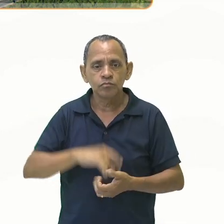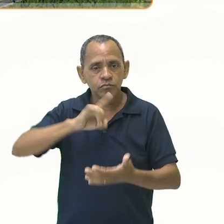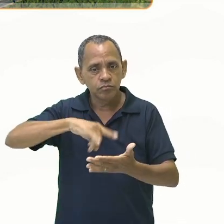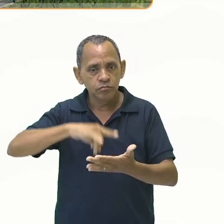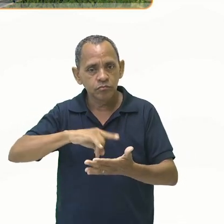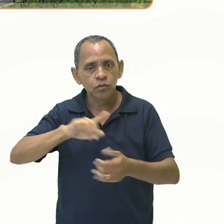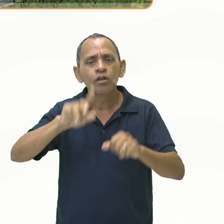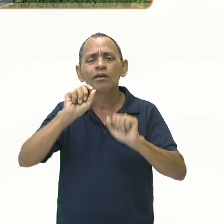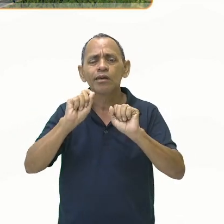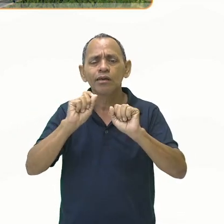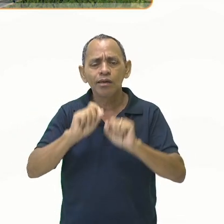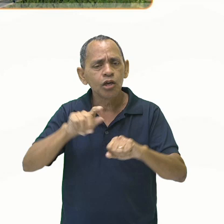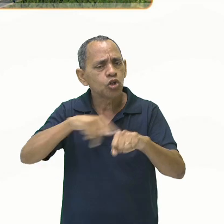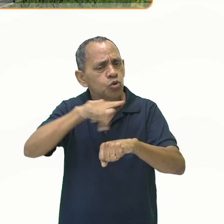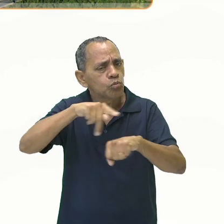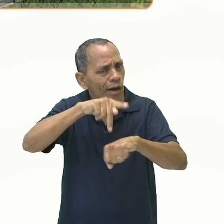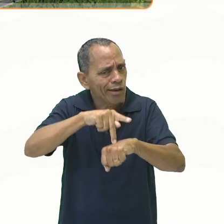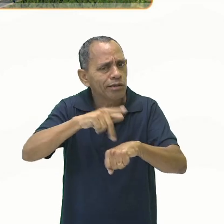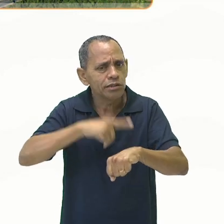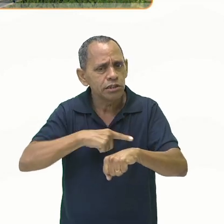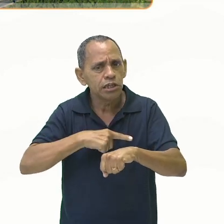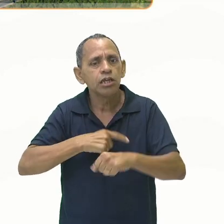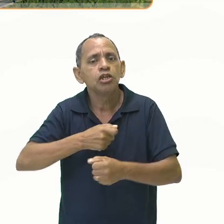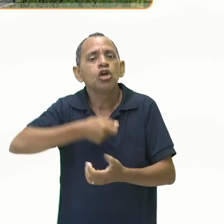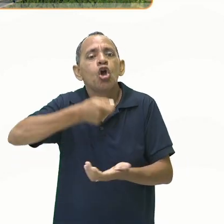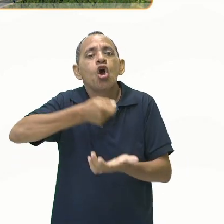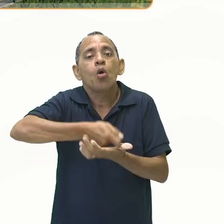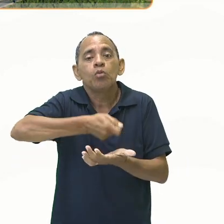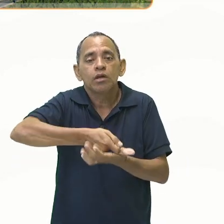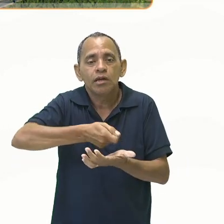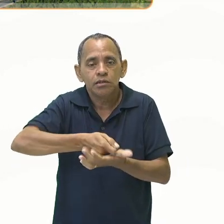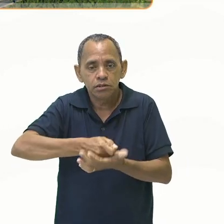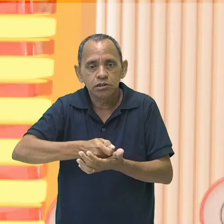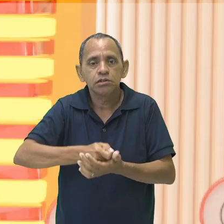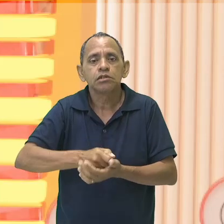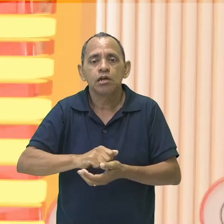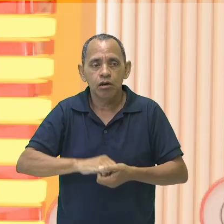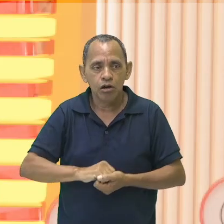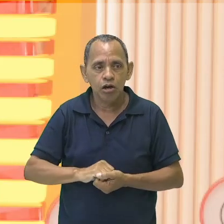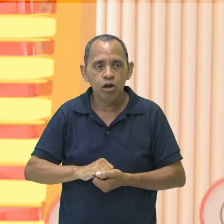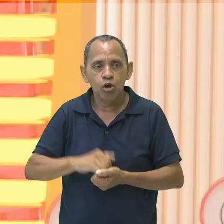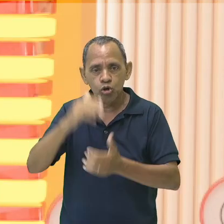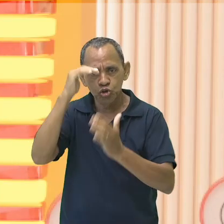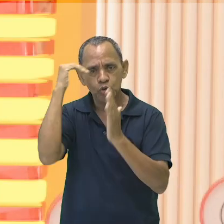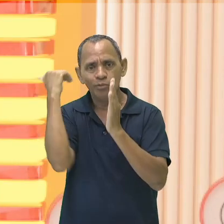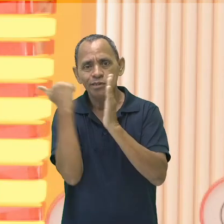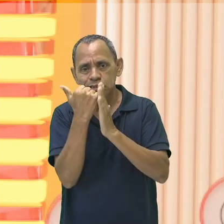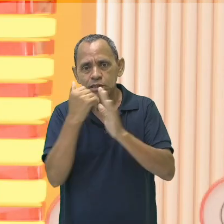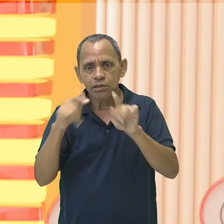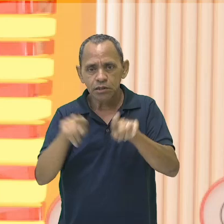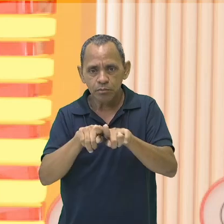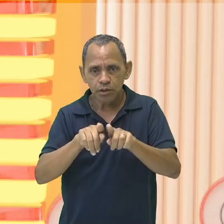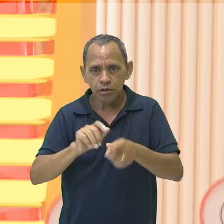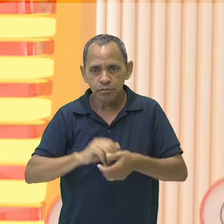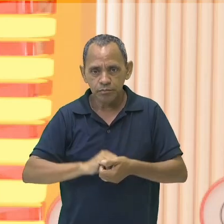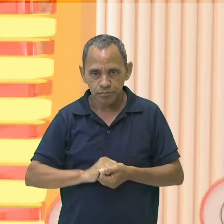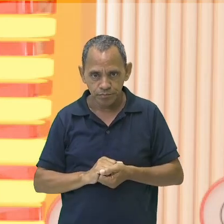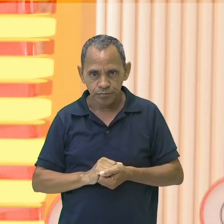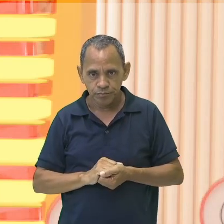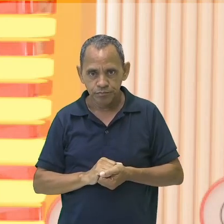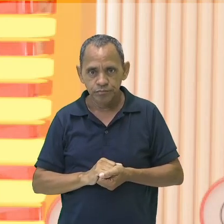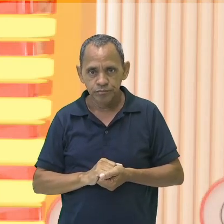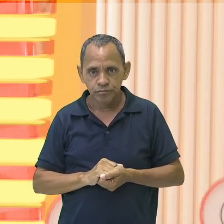os países eles têm a obrigação de cumprir aquilo que está lá, tá certo? Os documentos